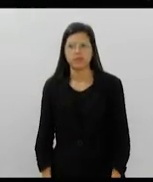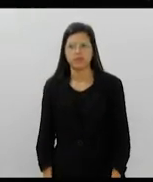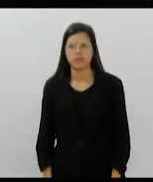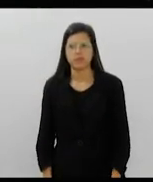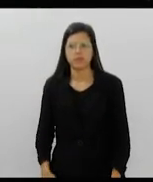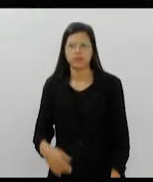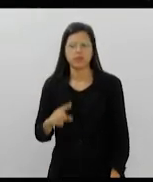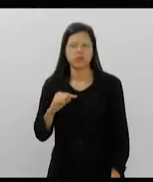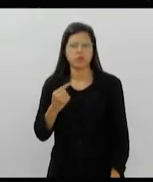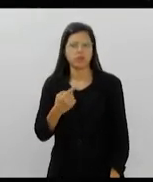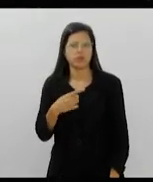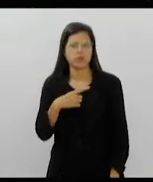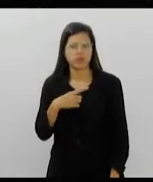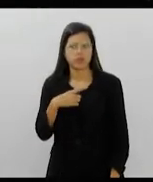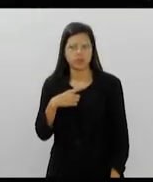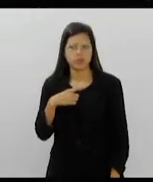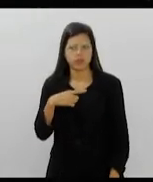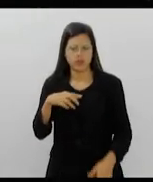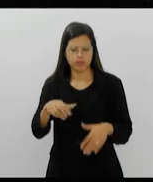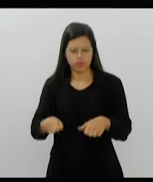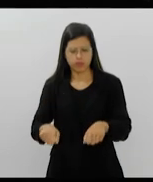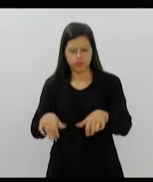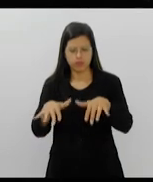tivemos aqui no plenário